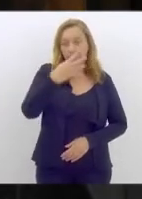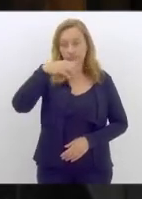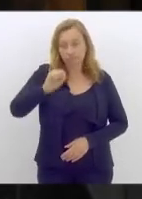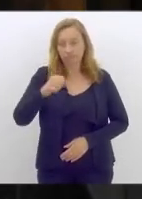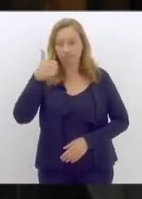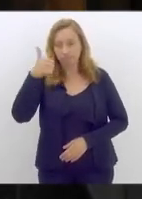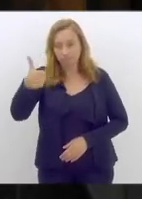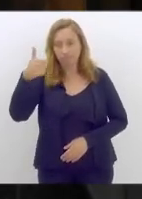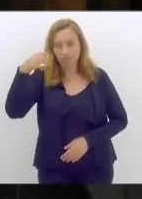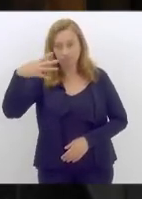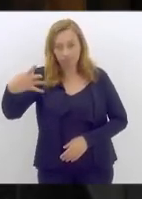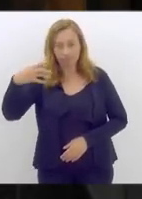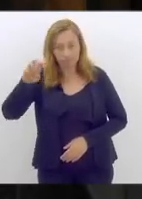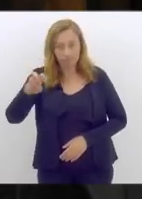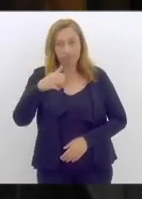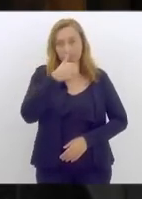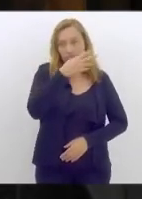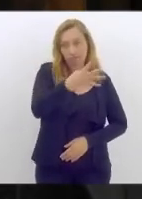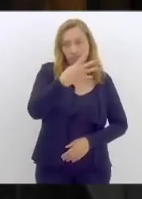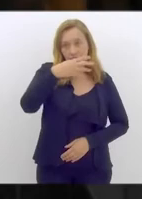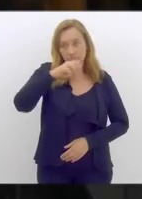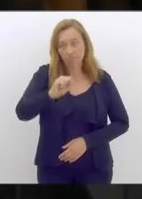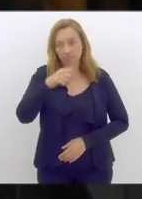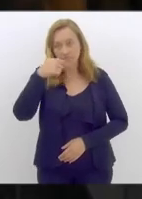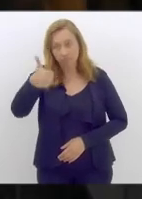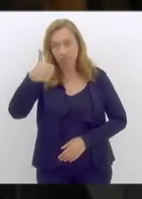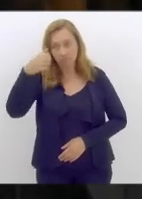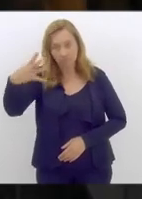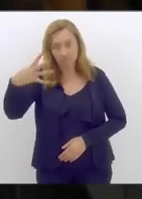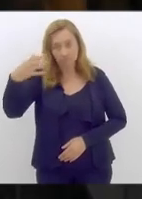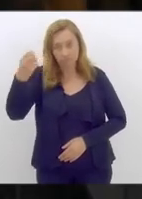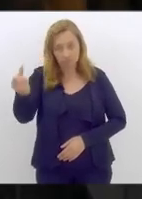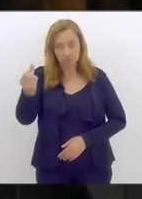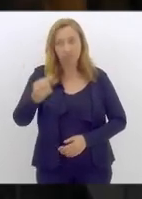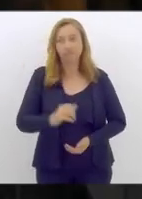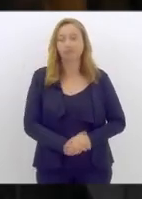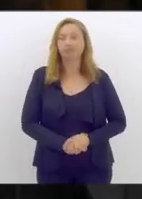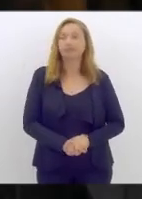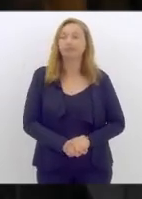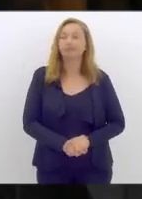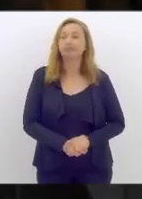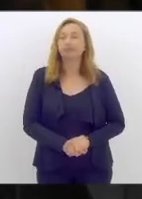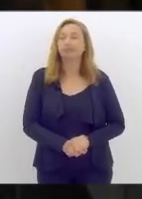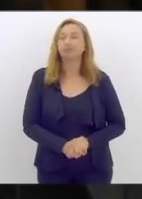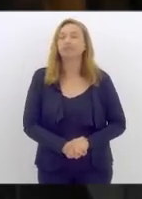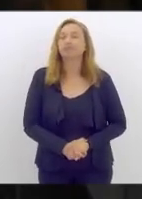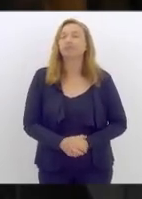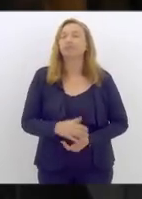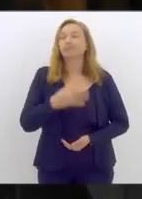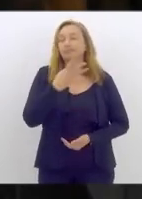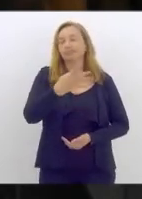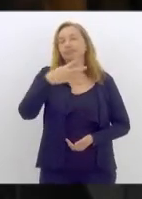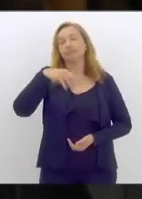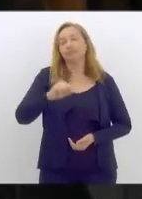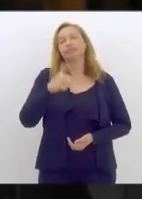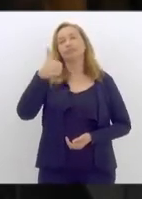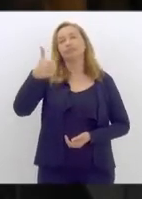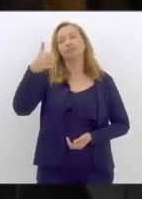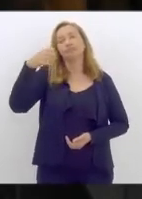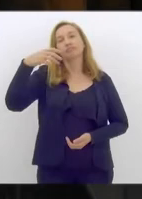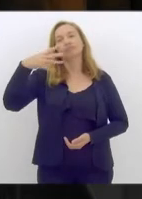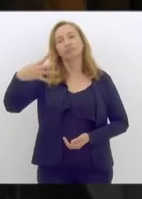145 e 48 146 e no 48 145